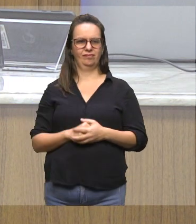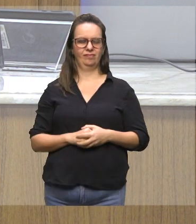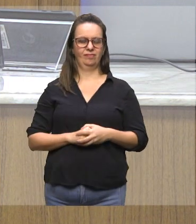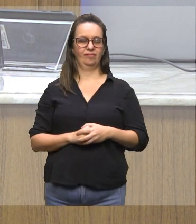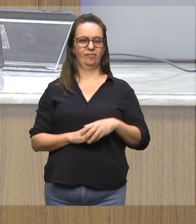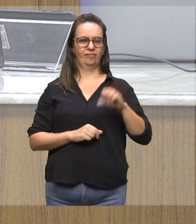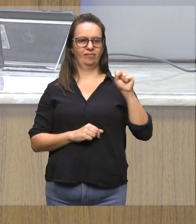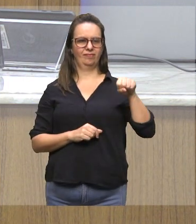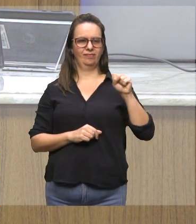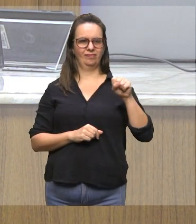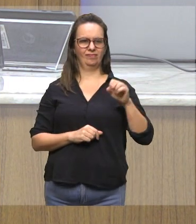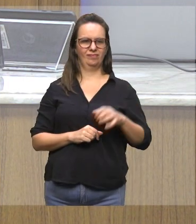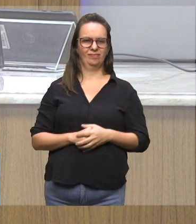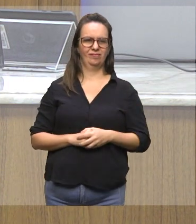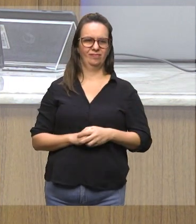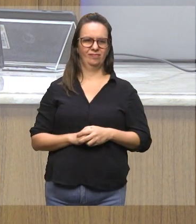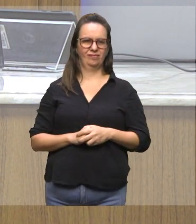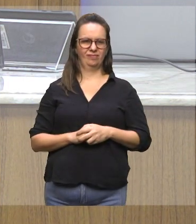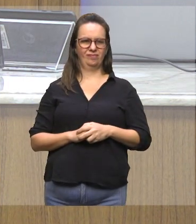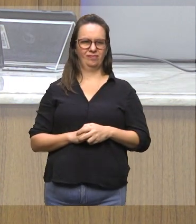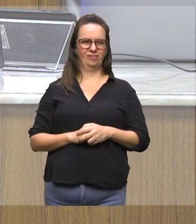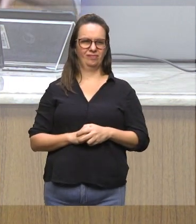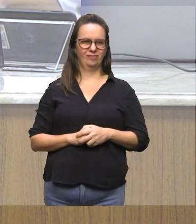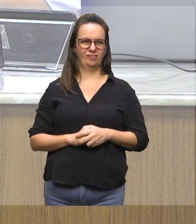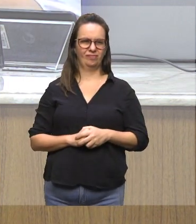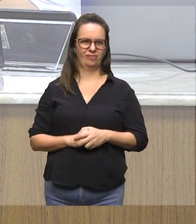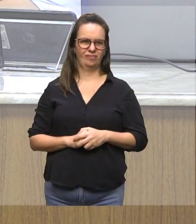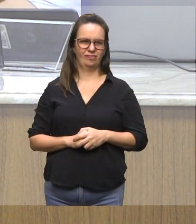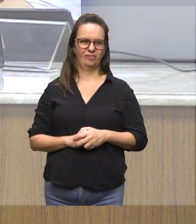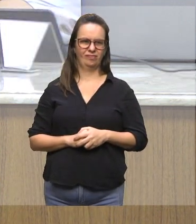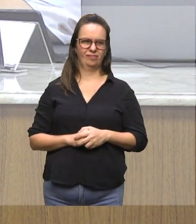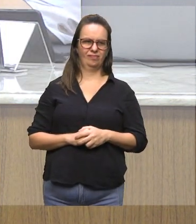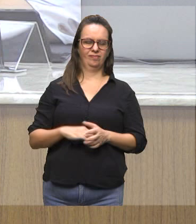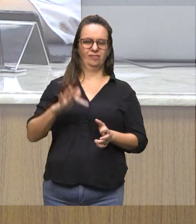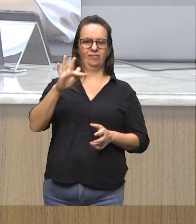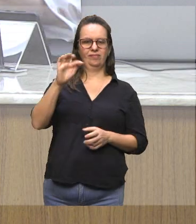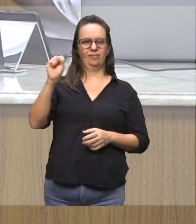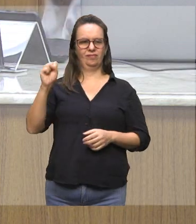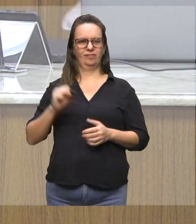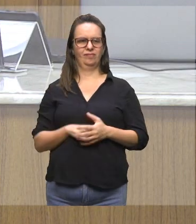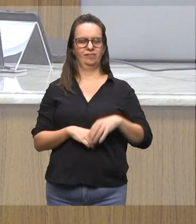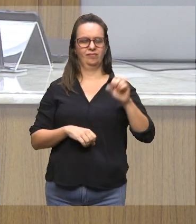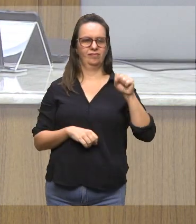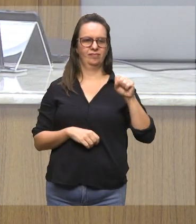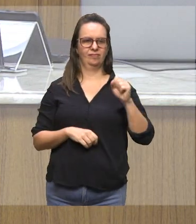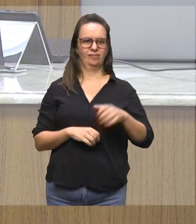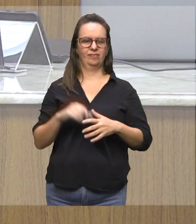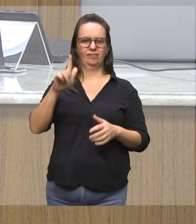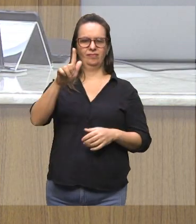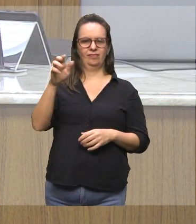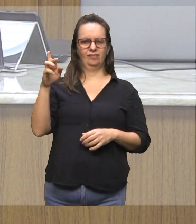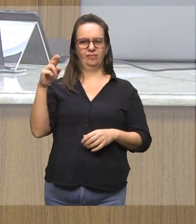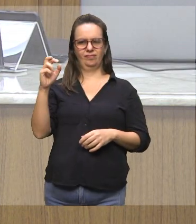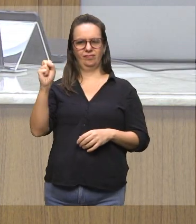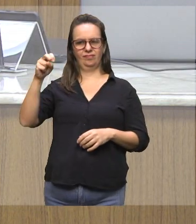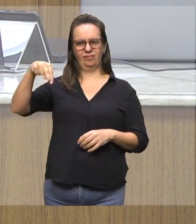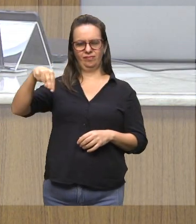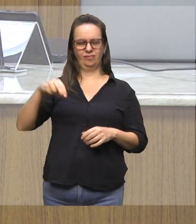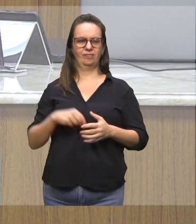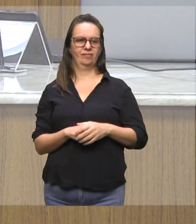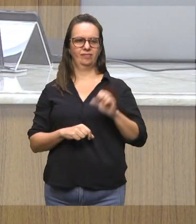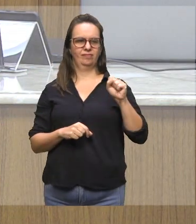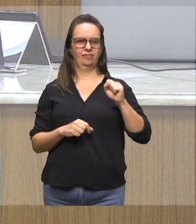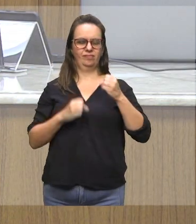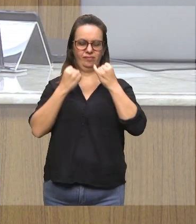Vieira vota sim ao pelo 1-2. Fernando Pereira Cirque Júnior vota sim. Gerson Alves de Souza. Voto sim com